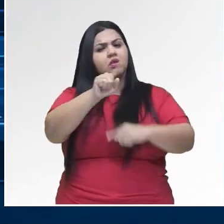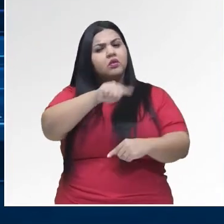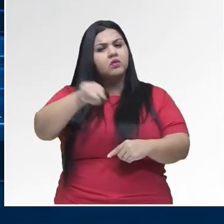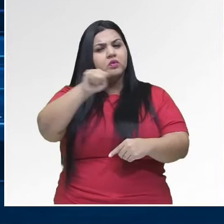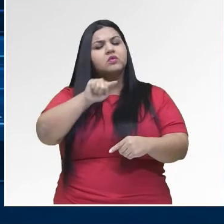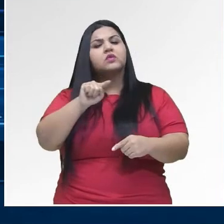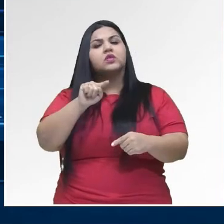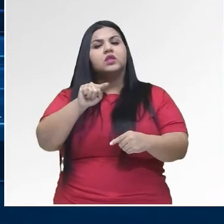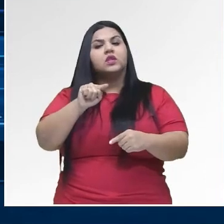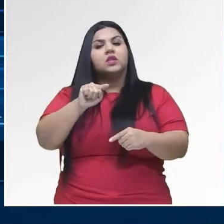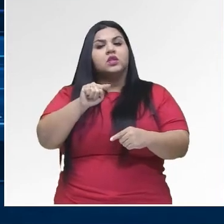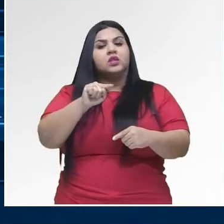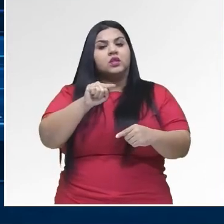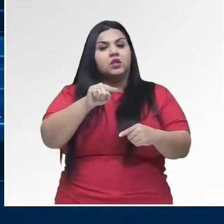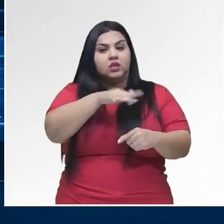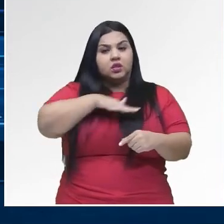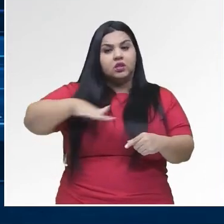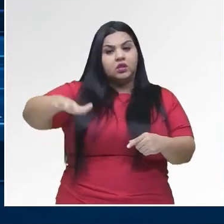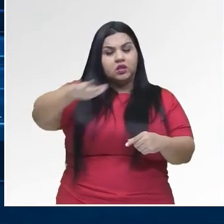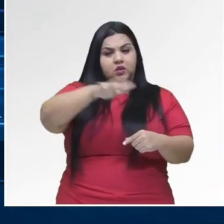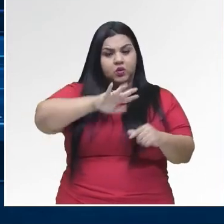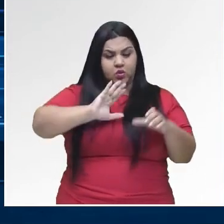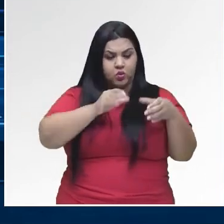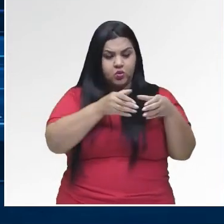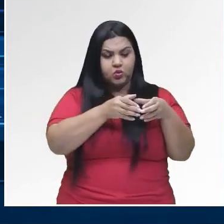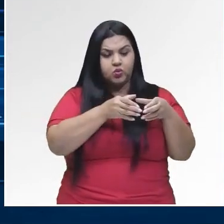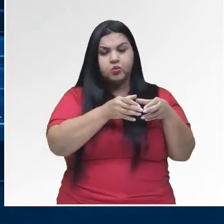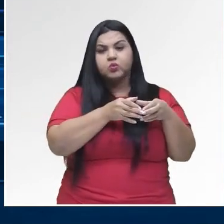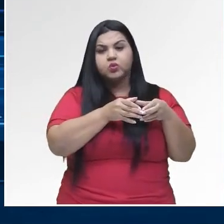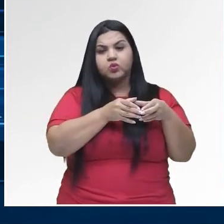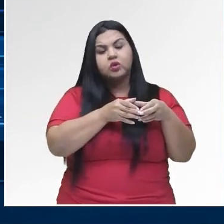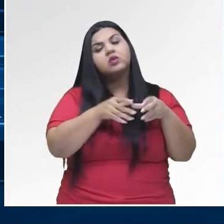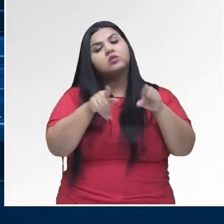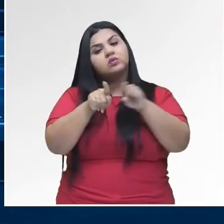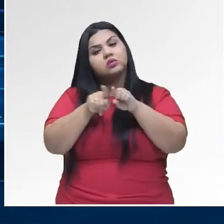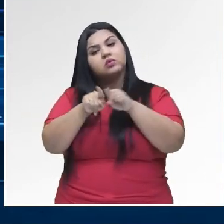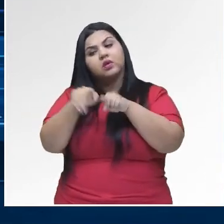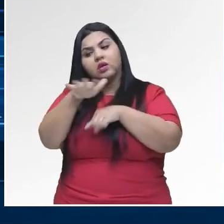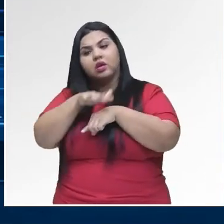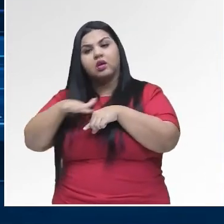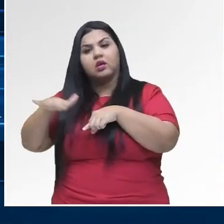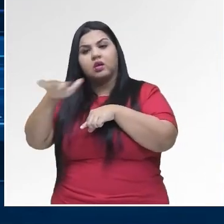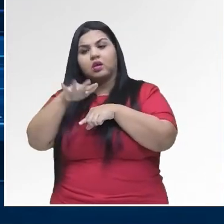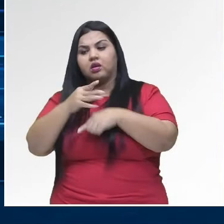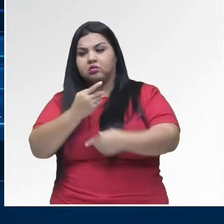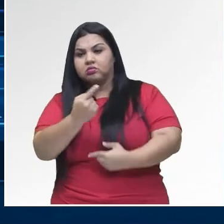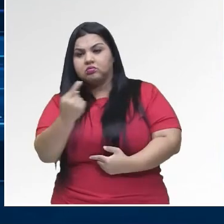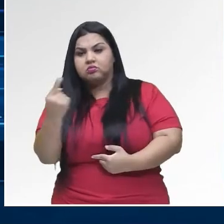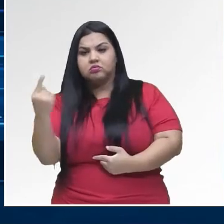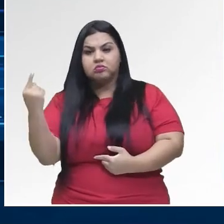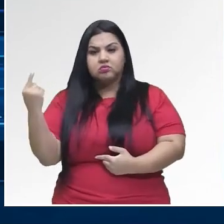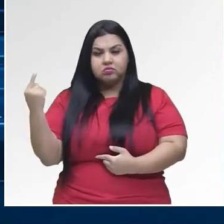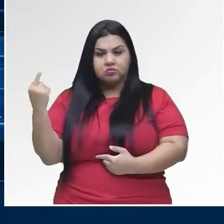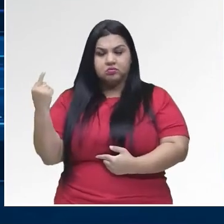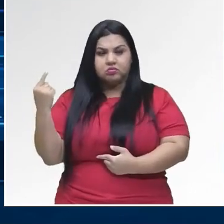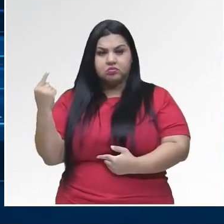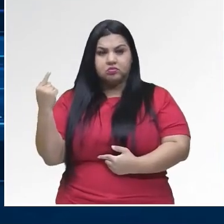consideradas tanto no âmbito coletivo como no âmbito da individualidade.